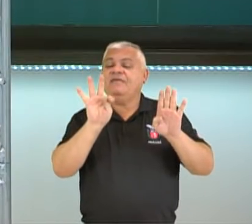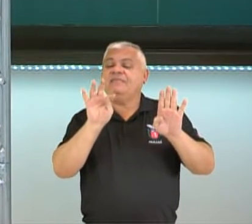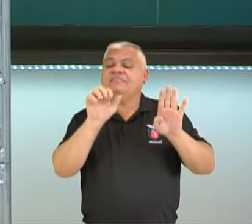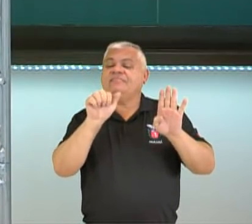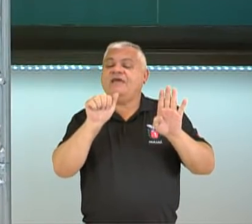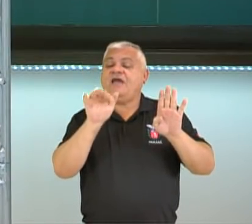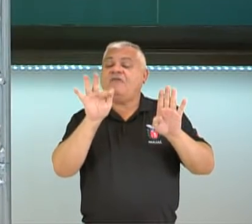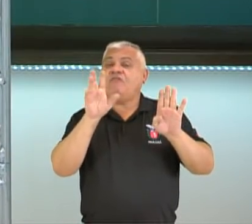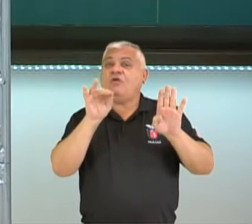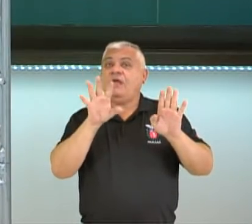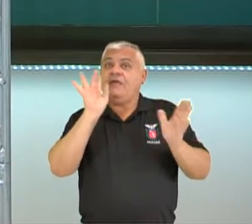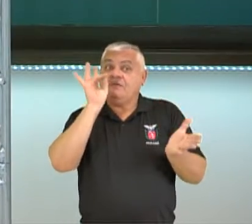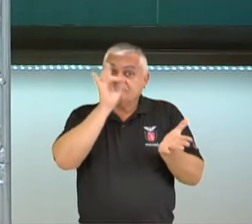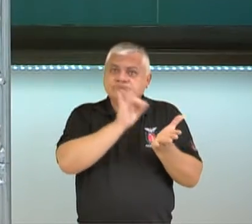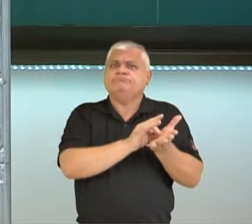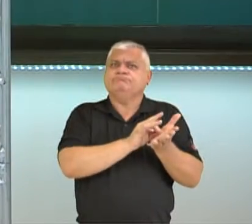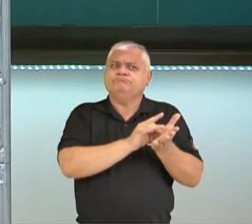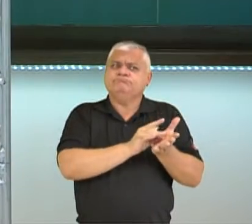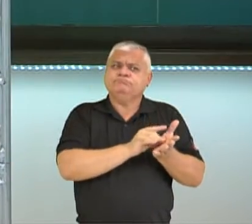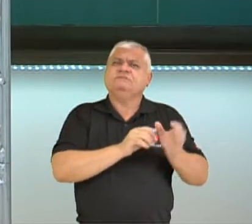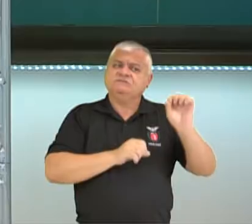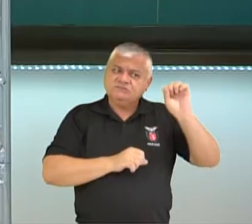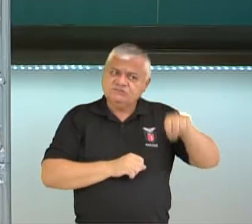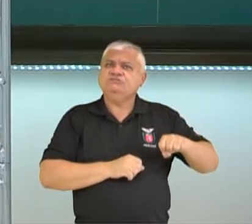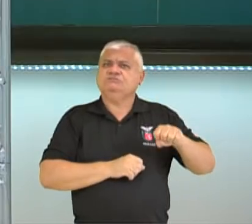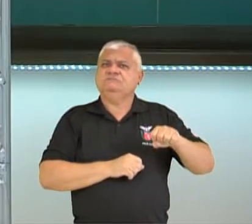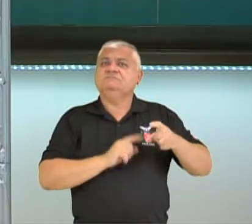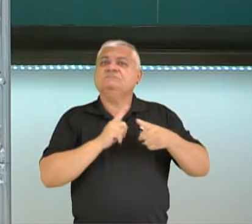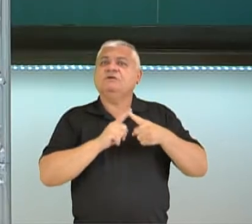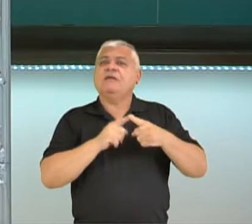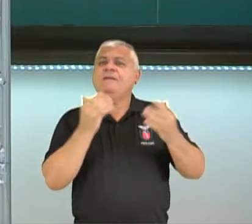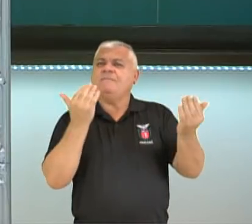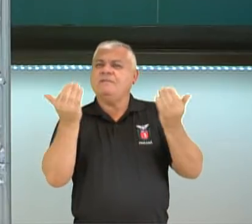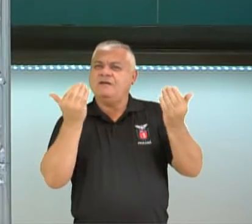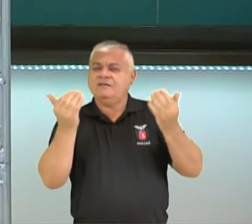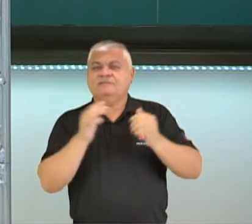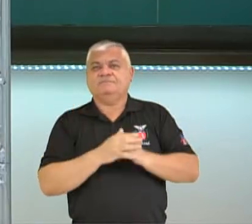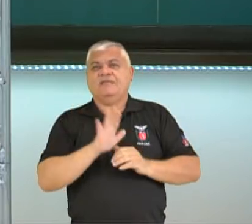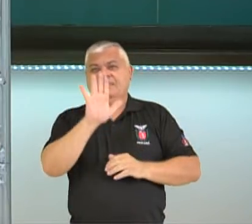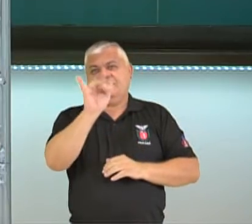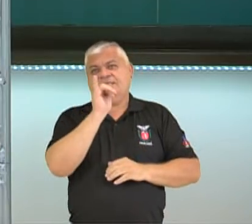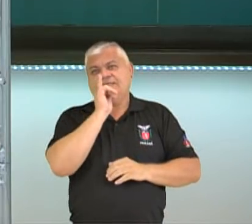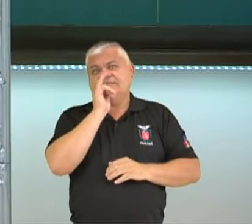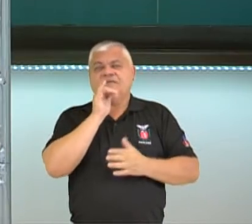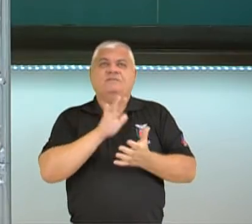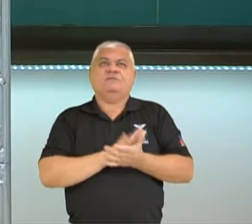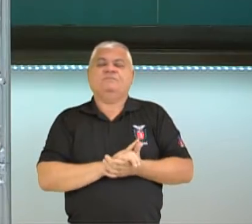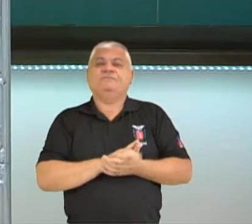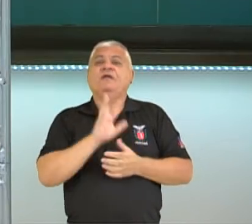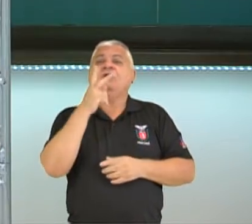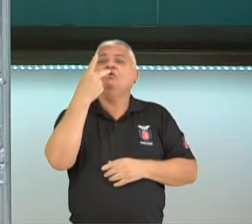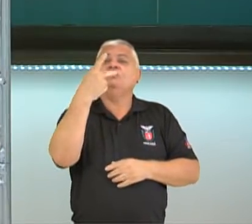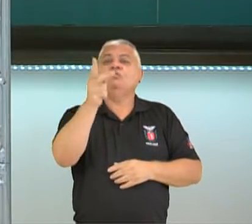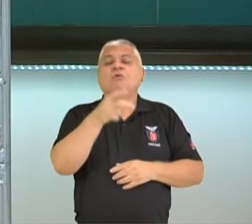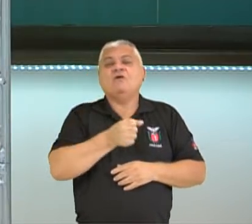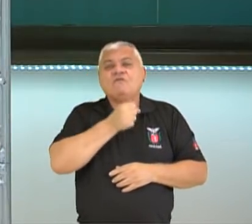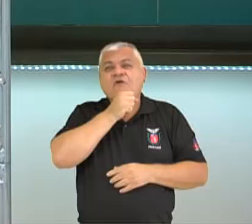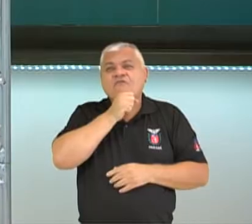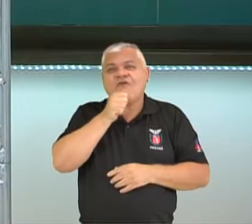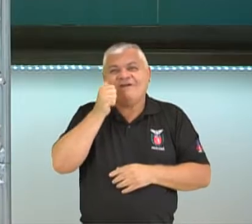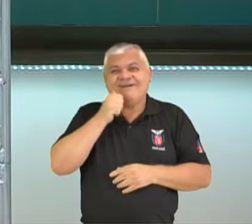alguma coisa por causa da semelhança Imagine que é sua a sua vó